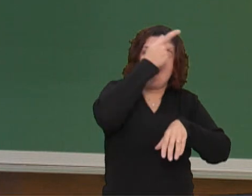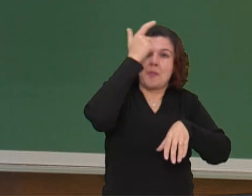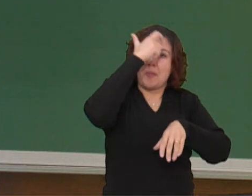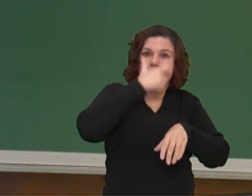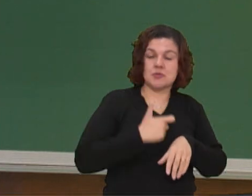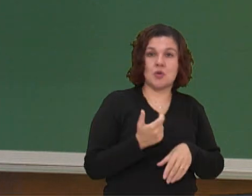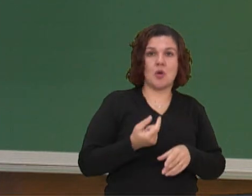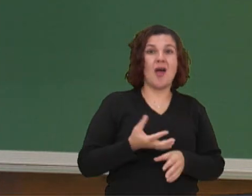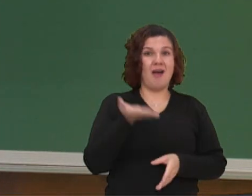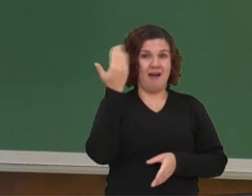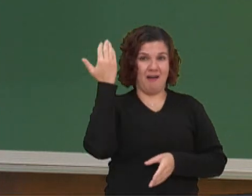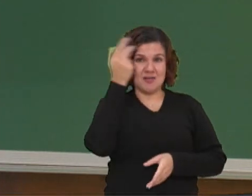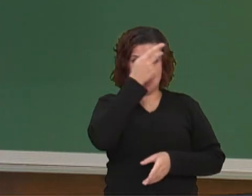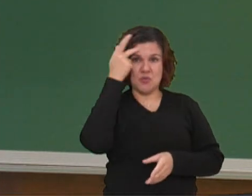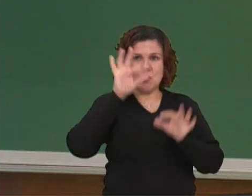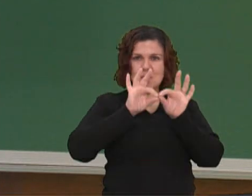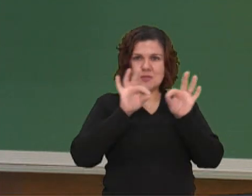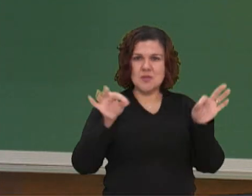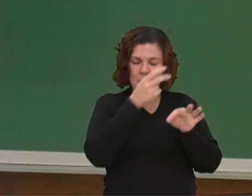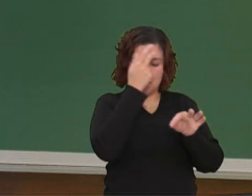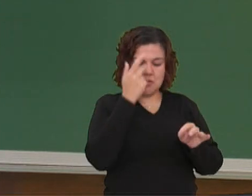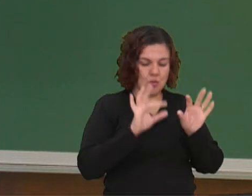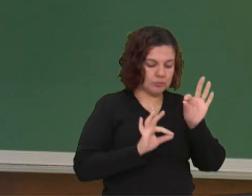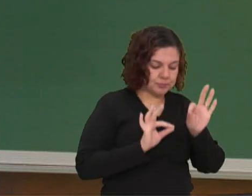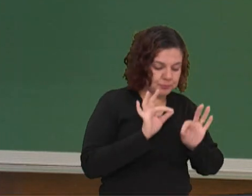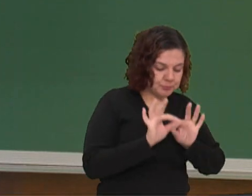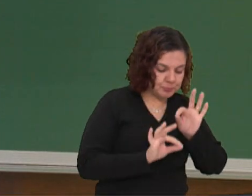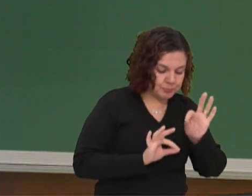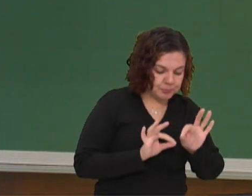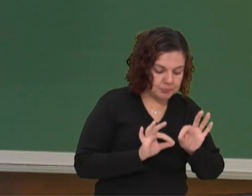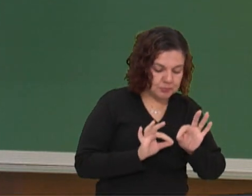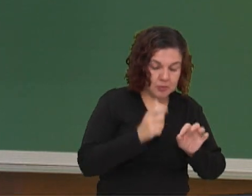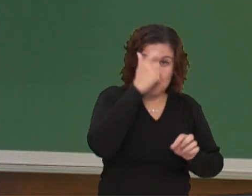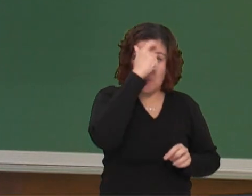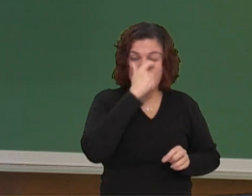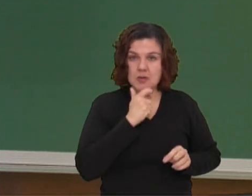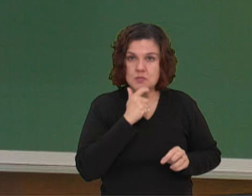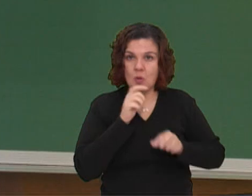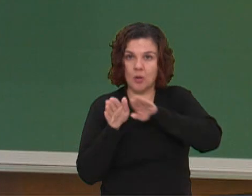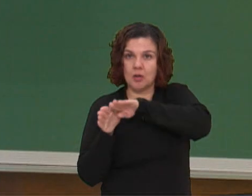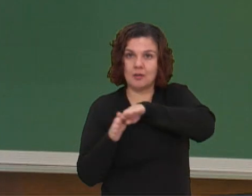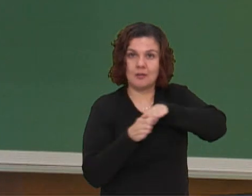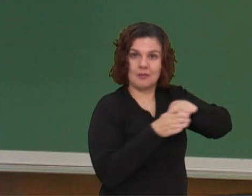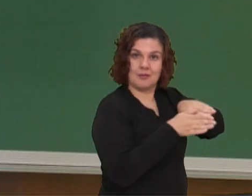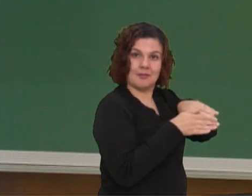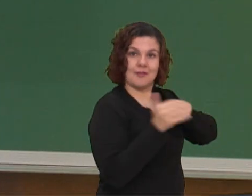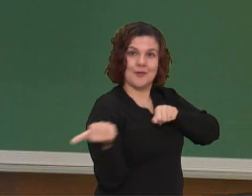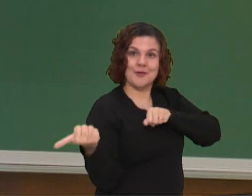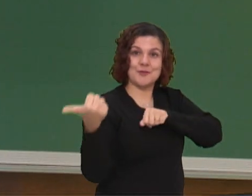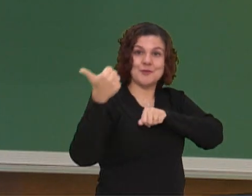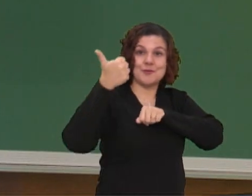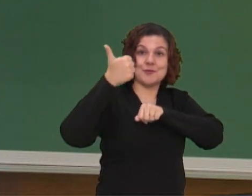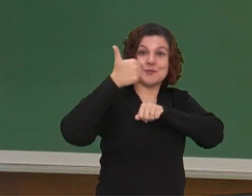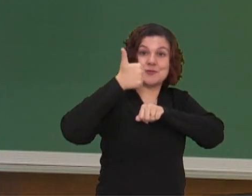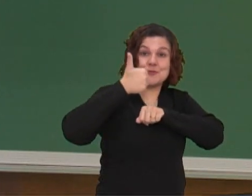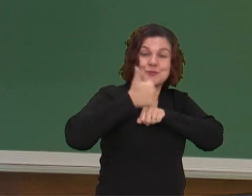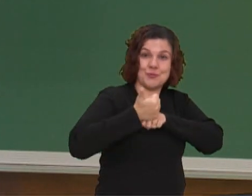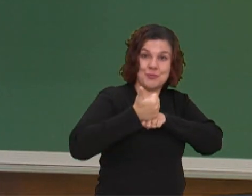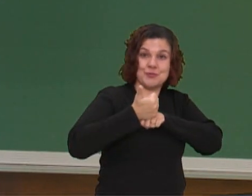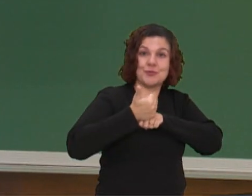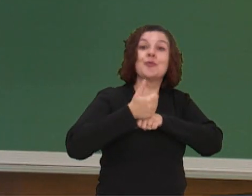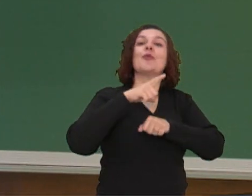aquelas funções mais simples não são mais desenvolvidas pelo trabalho humano diretamente. Por